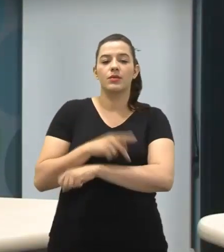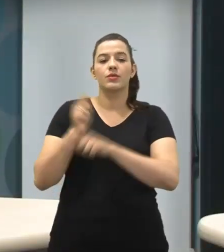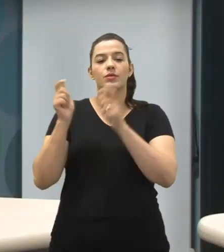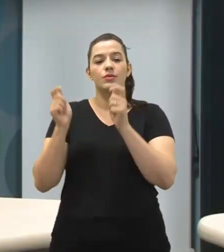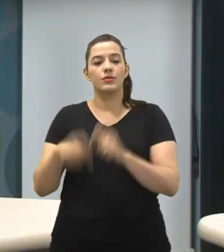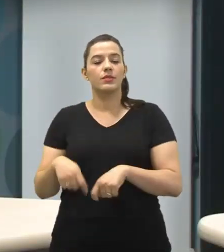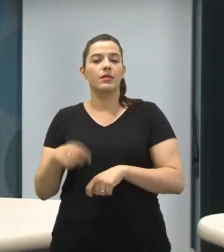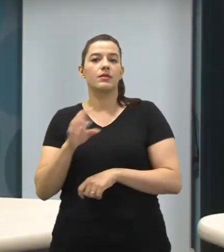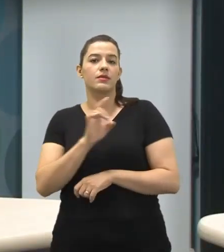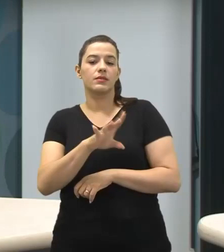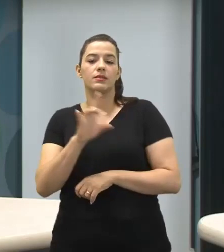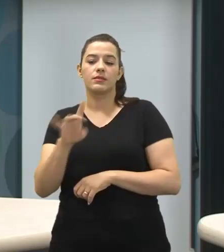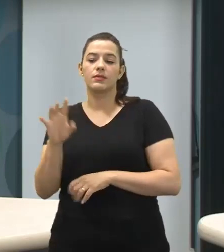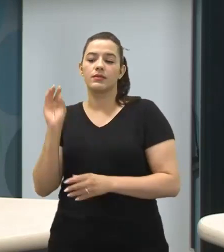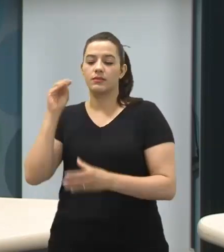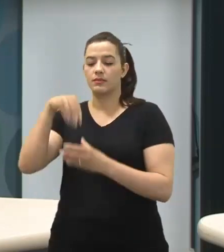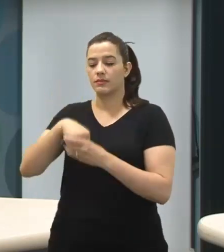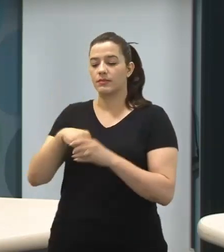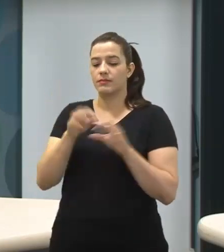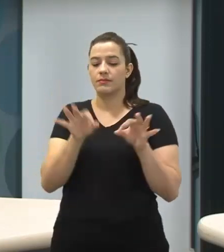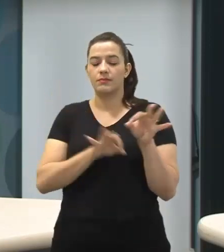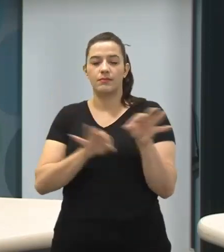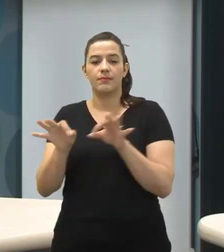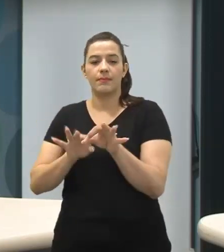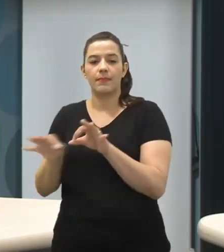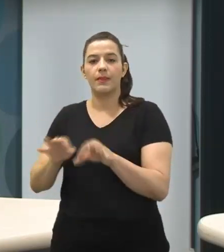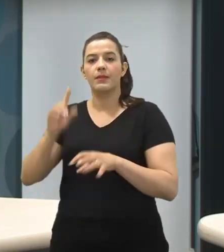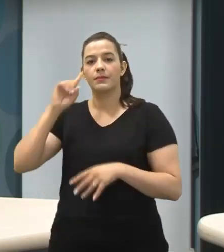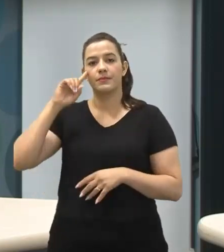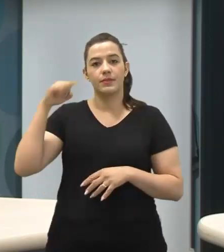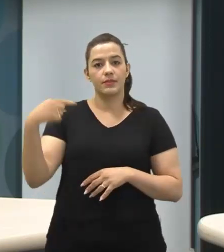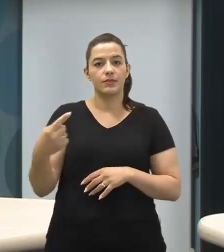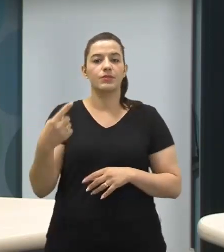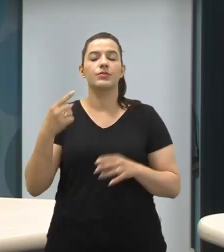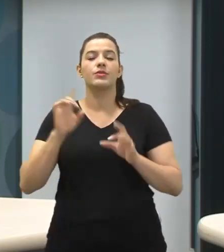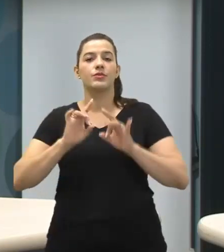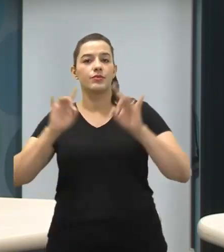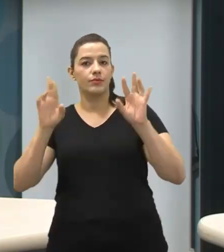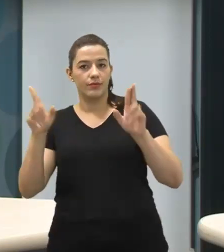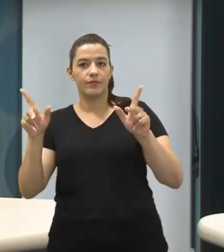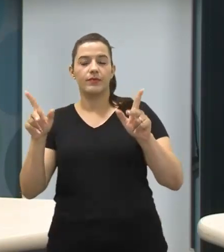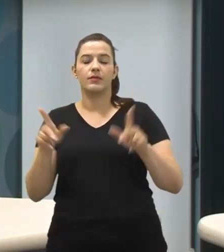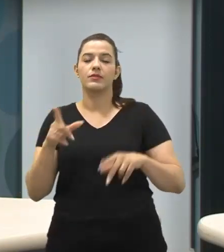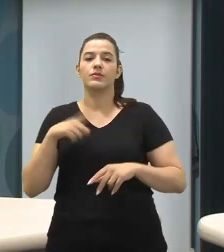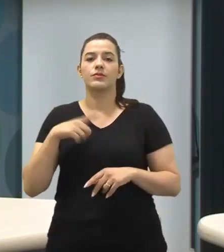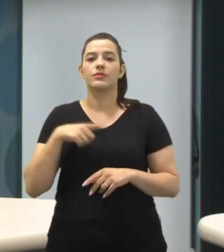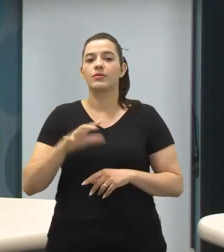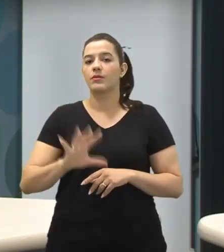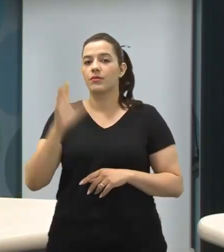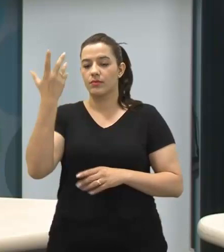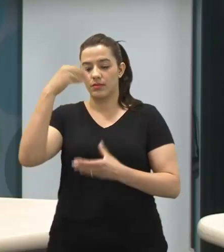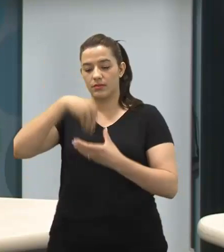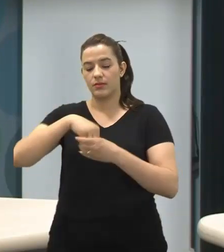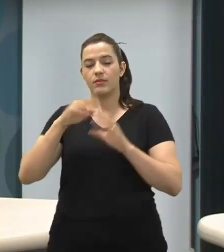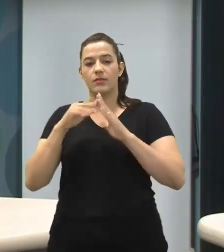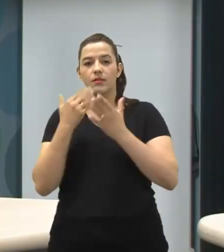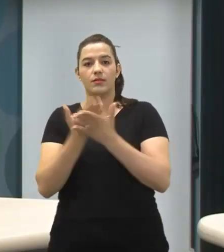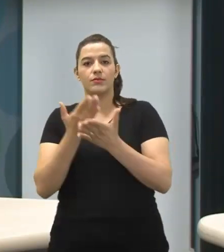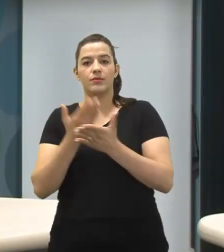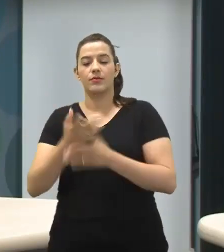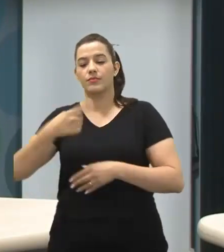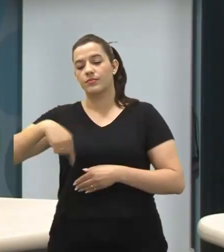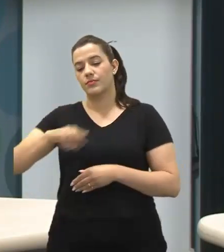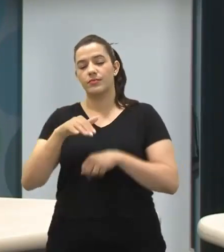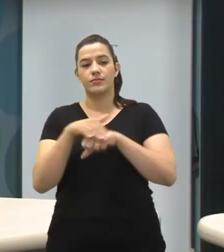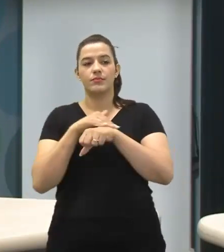fazer parte do da organização desse dia diferente né que é o que a gente tá conversando aqui